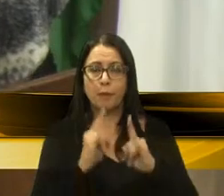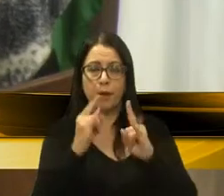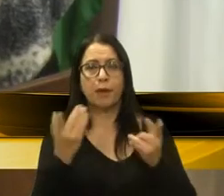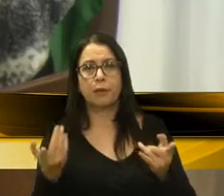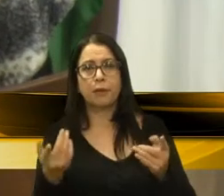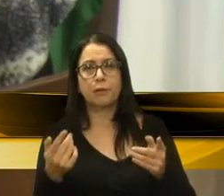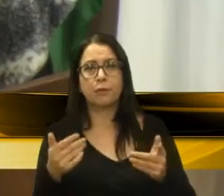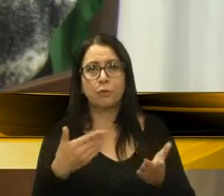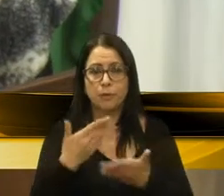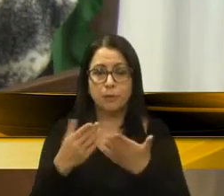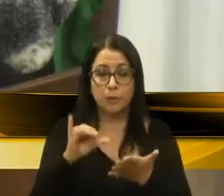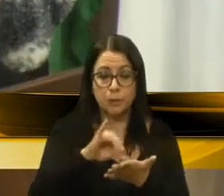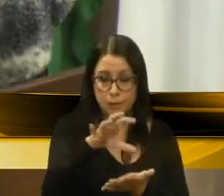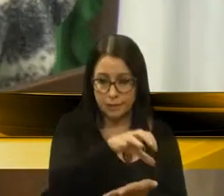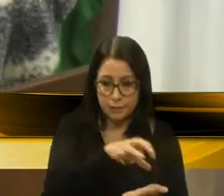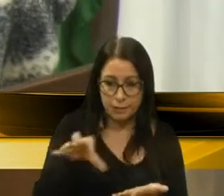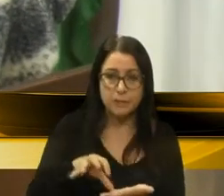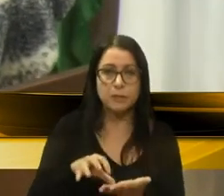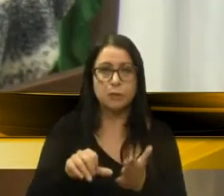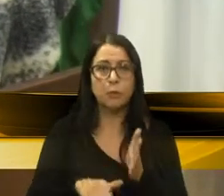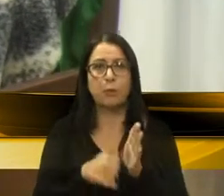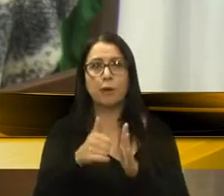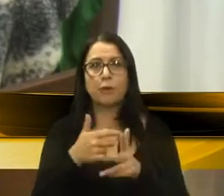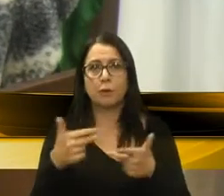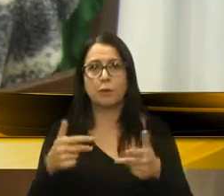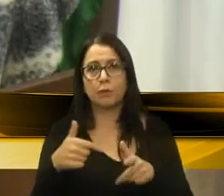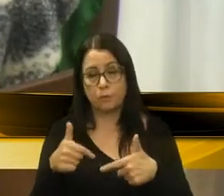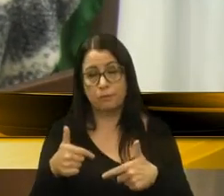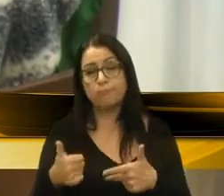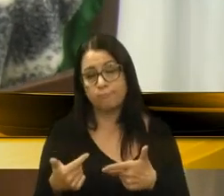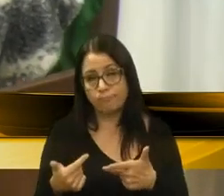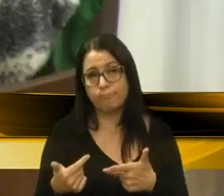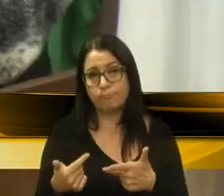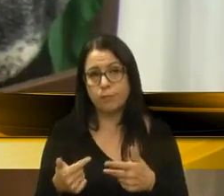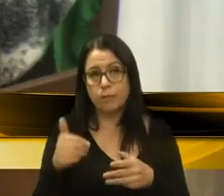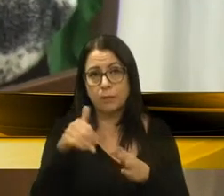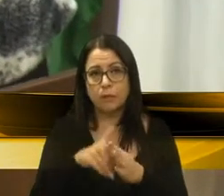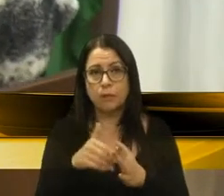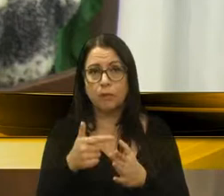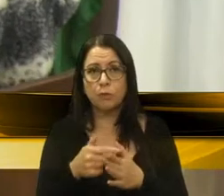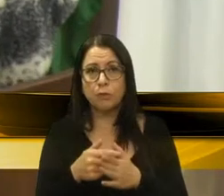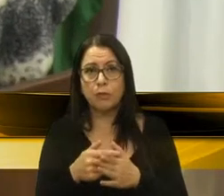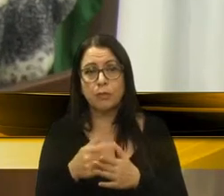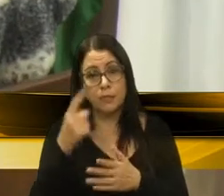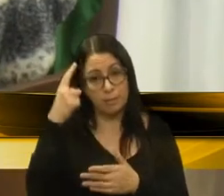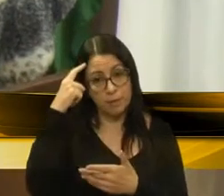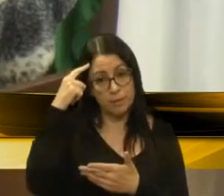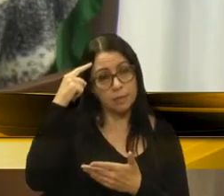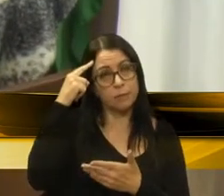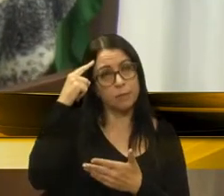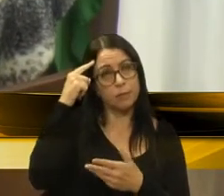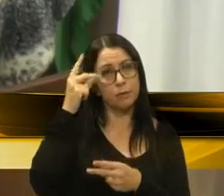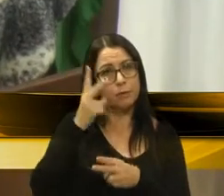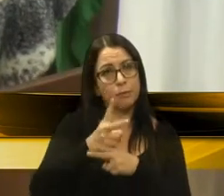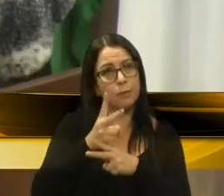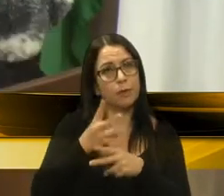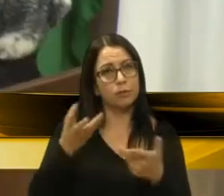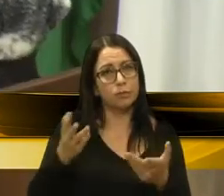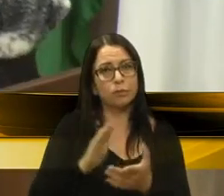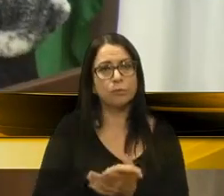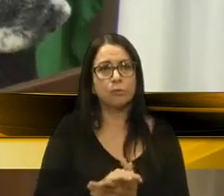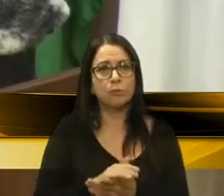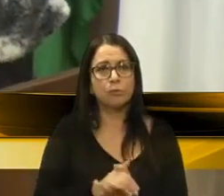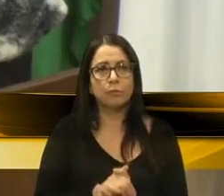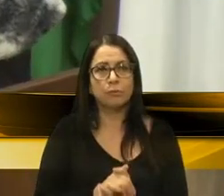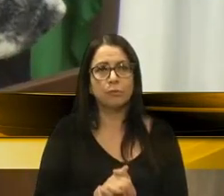com serviços centralizados, com melhores condições de trabalho, dentro dessa lógica da permuta.